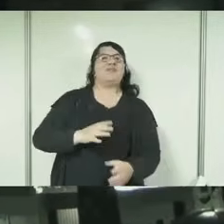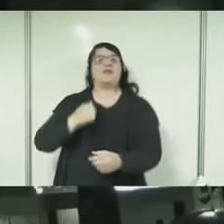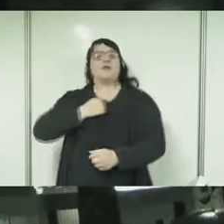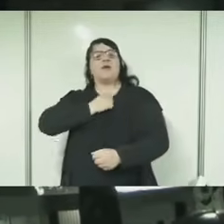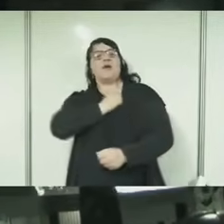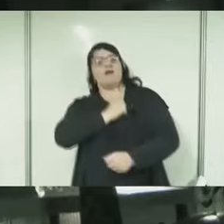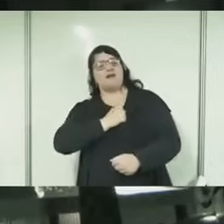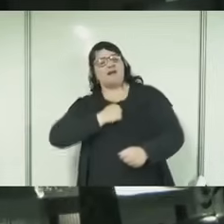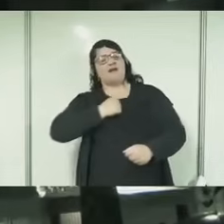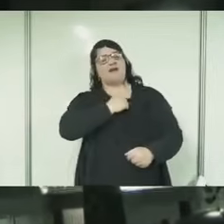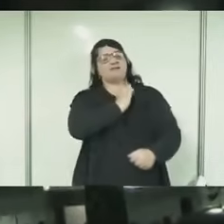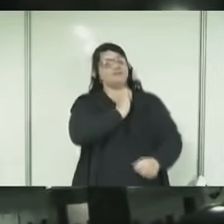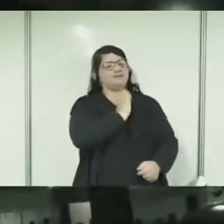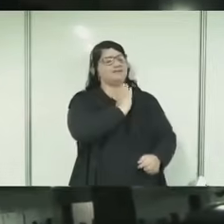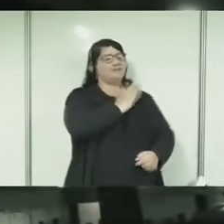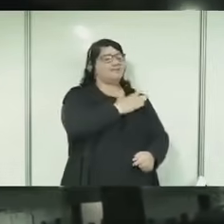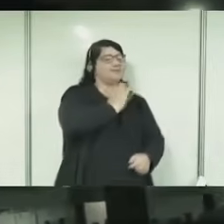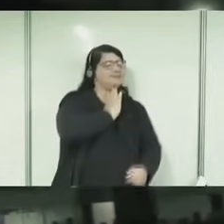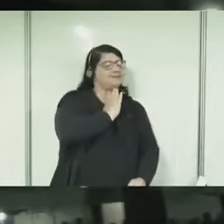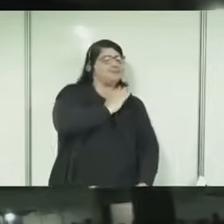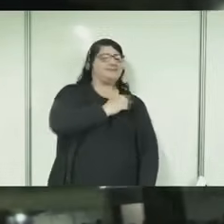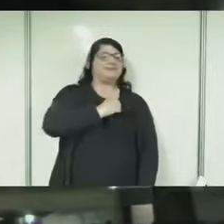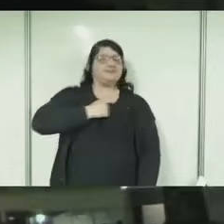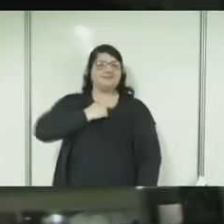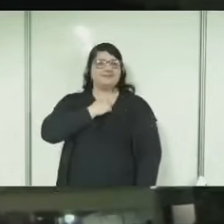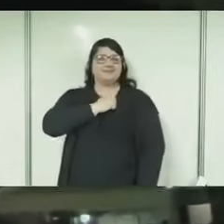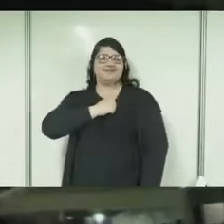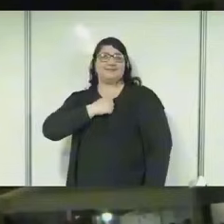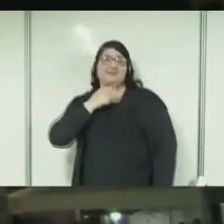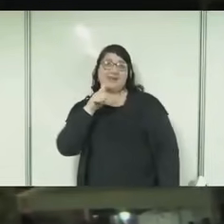Saudade no coração, vocês.